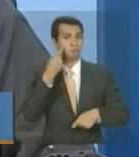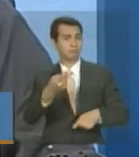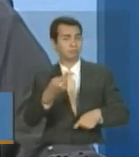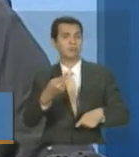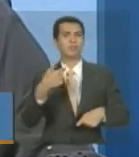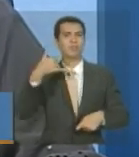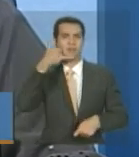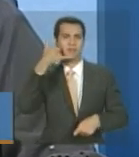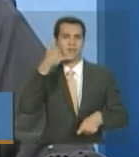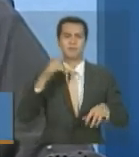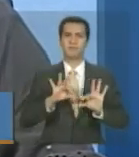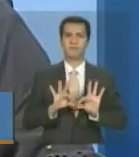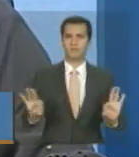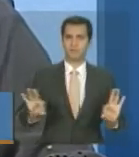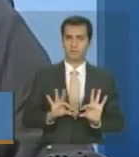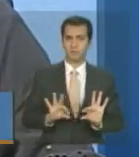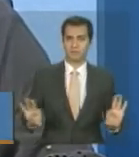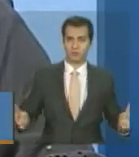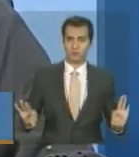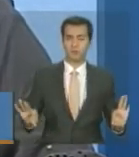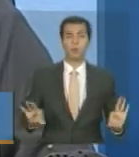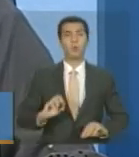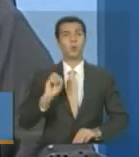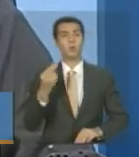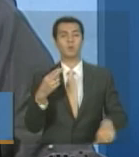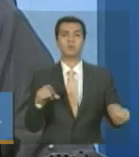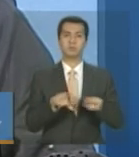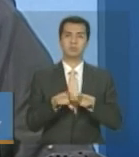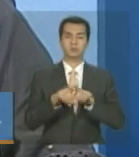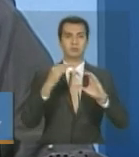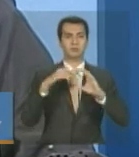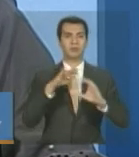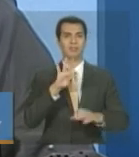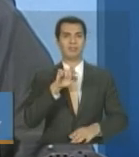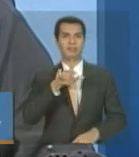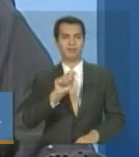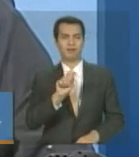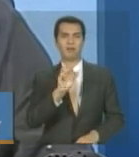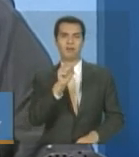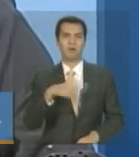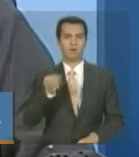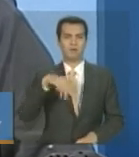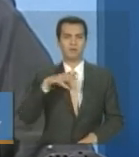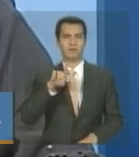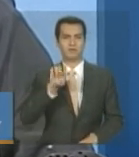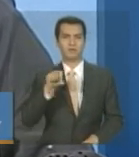61-3799-5863, 5864 ou 5867. Pelo e-mail